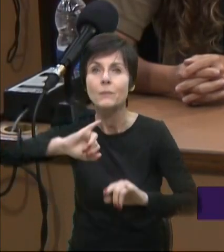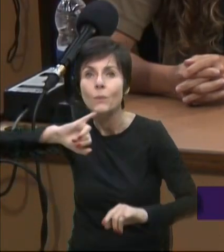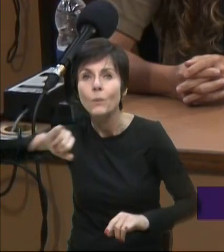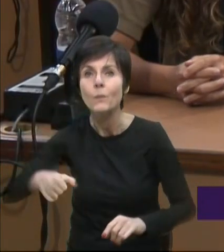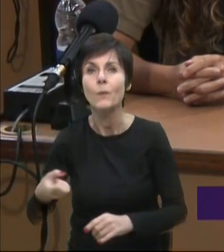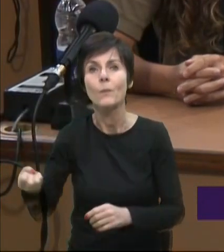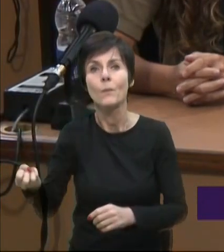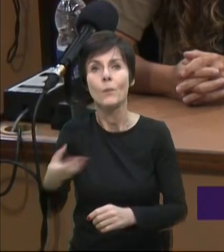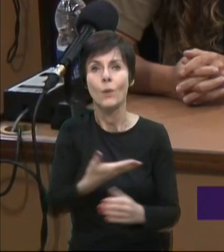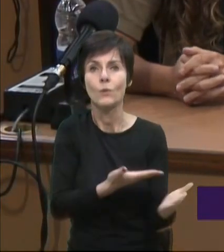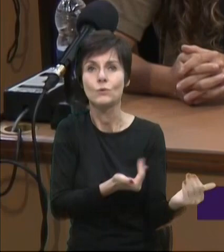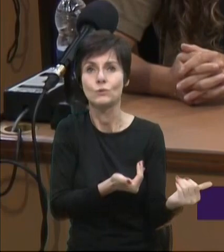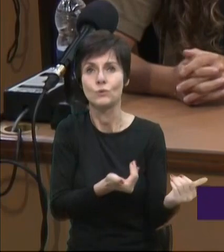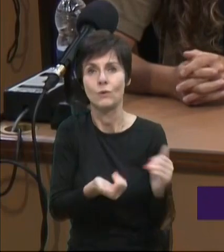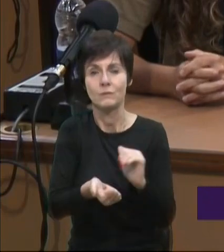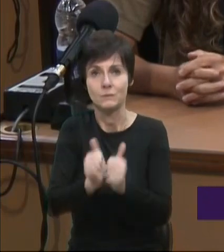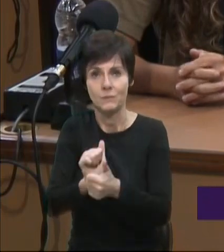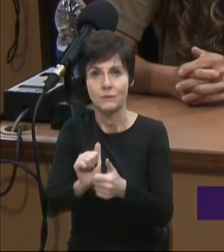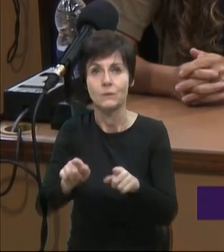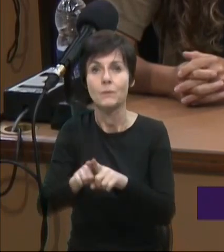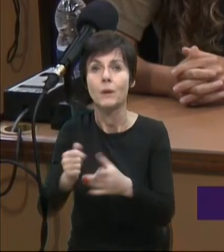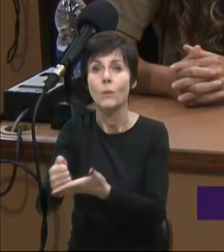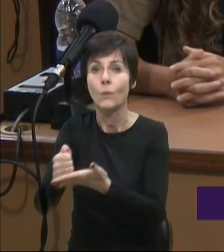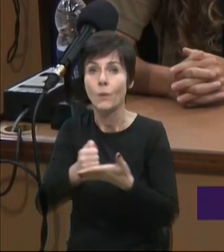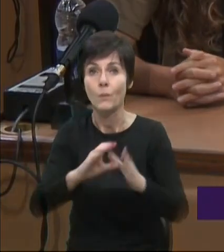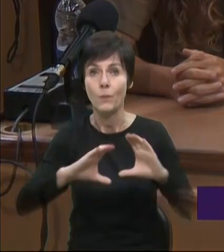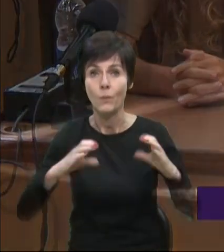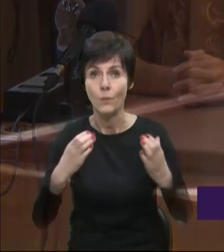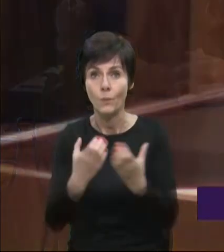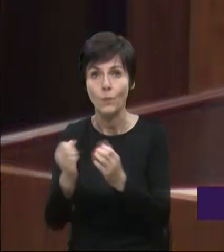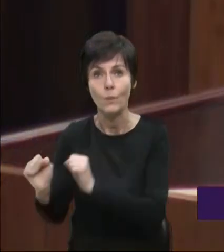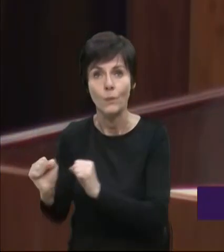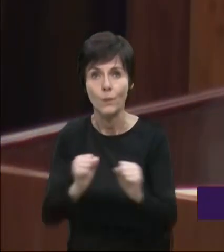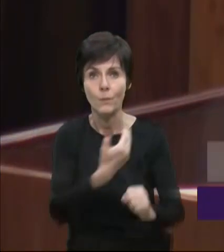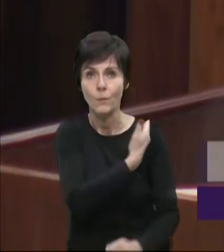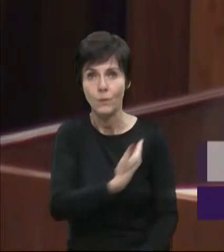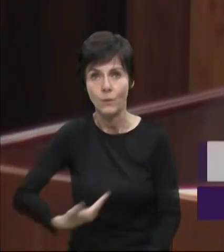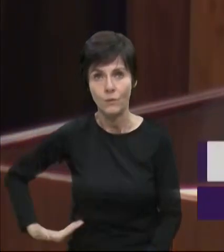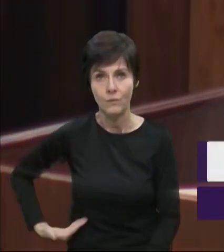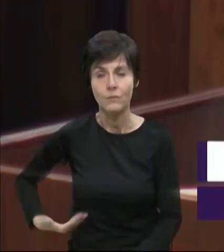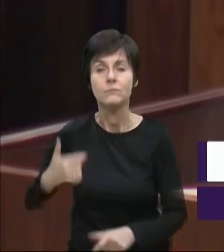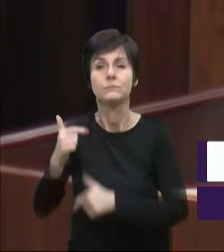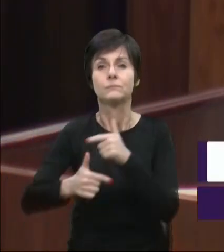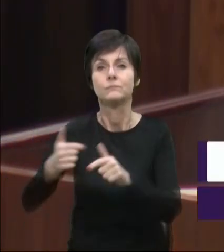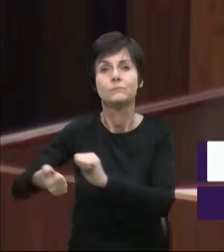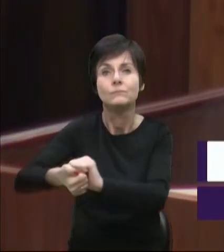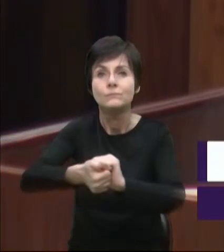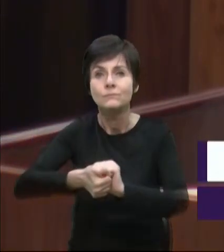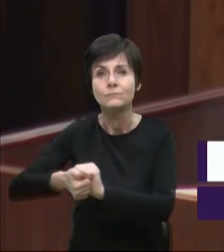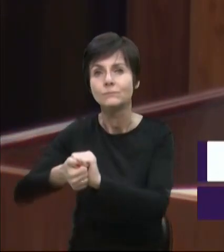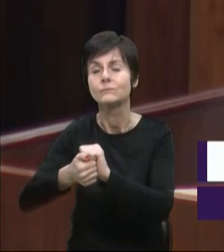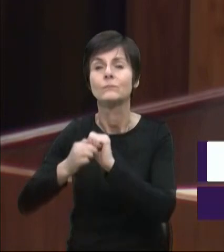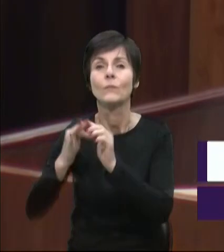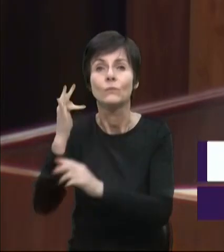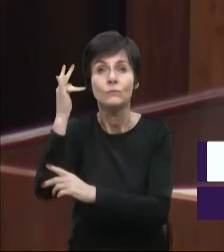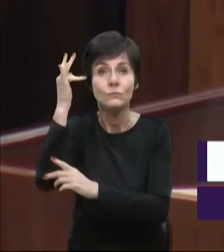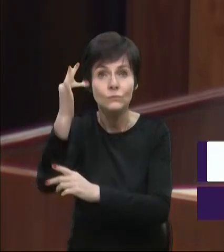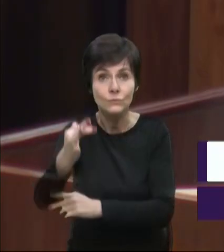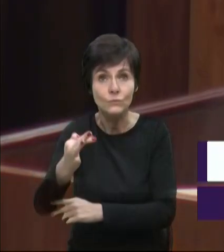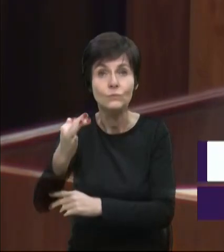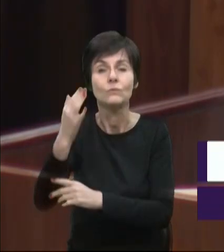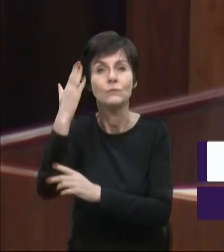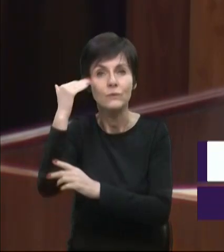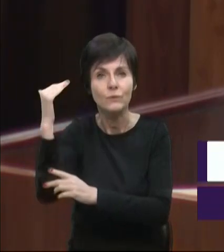atletas. Com o apoio da nossa comunidade e do poder público, vamos trabalhar juntos para construir um futuro onde o talento e